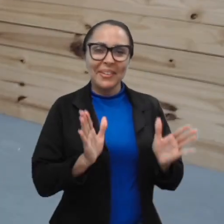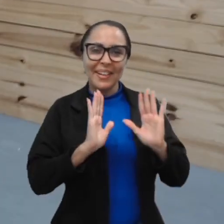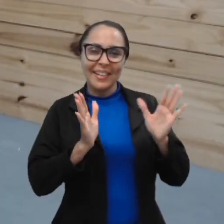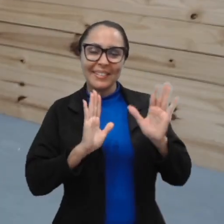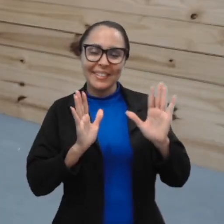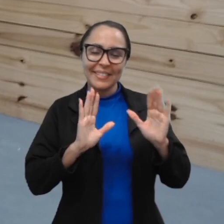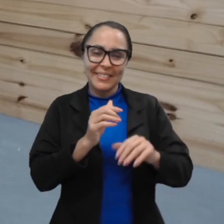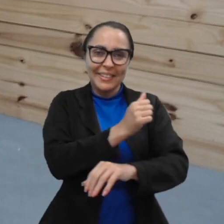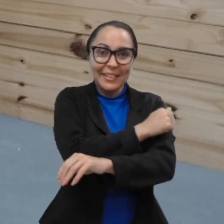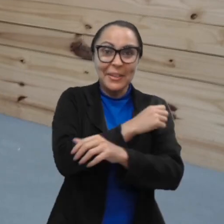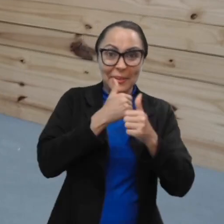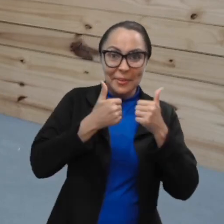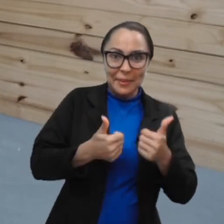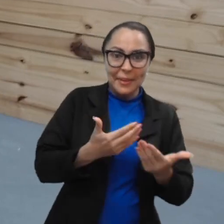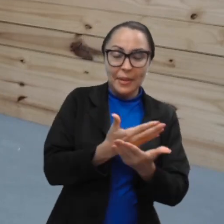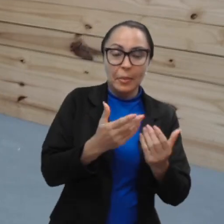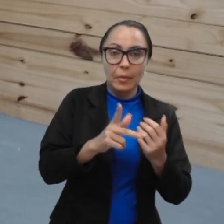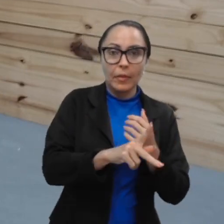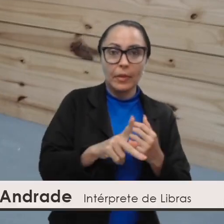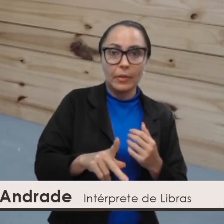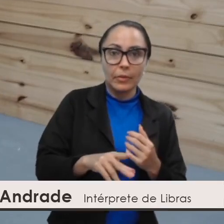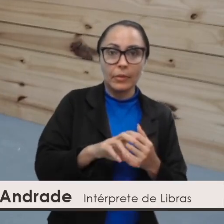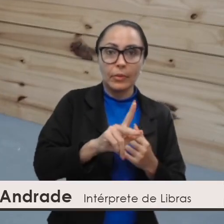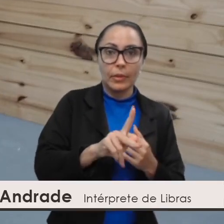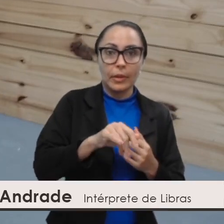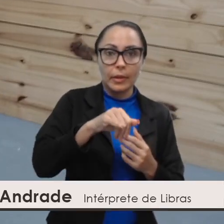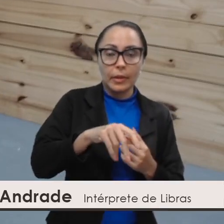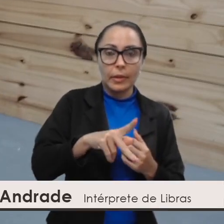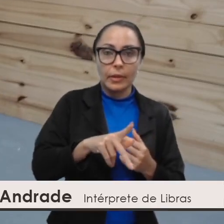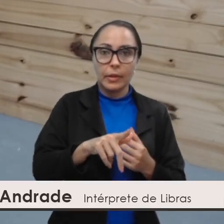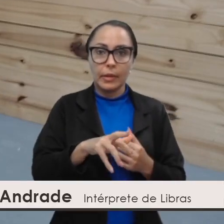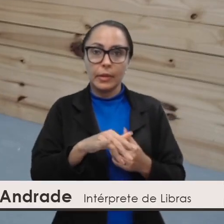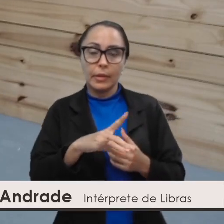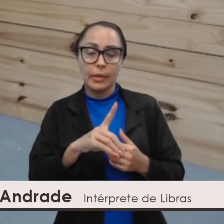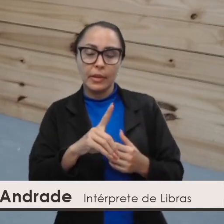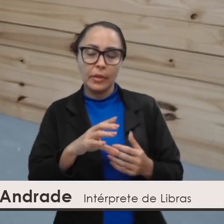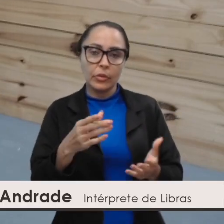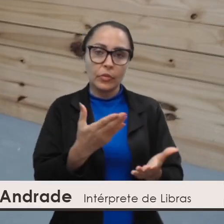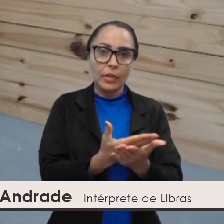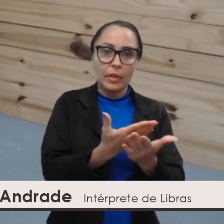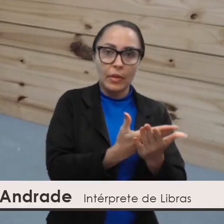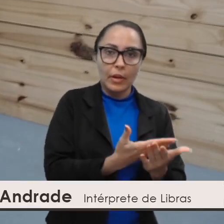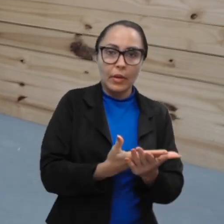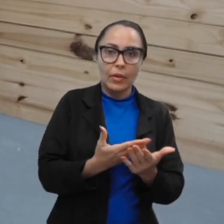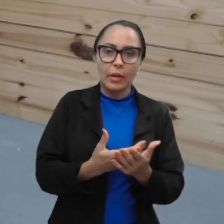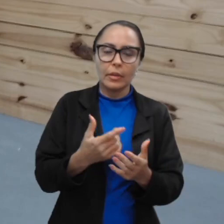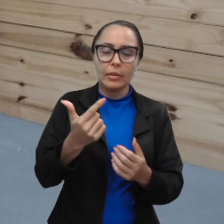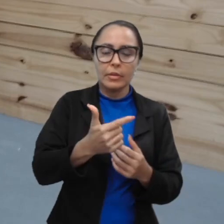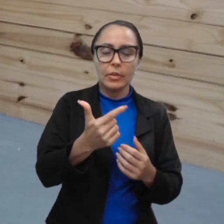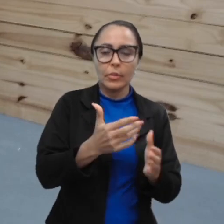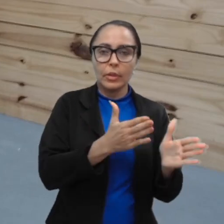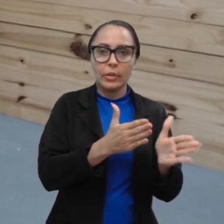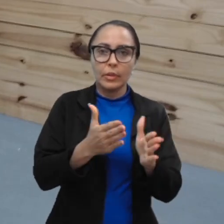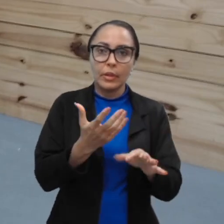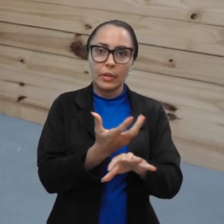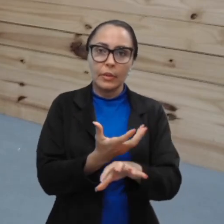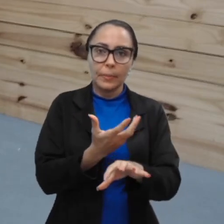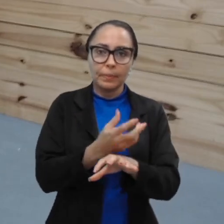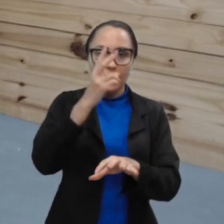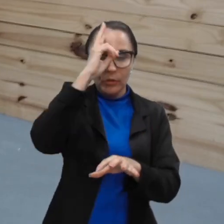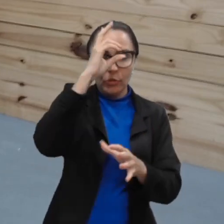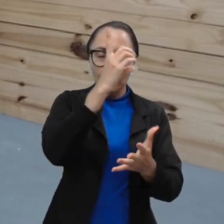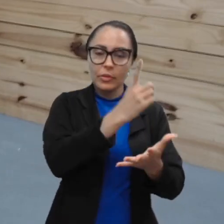Olá, estudante, tudo bem? Eu sou a professora Ingrid Borba e hoje a gente vai ter a aula da segunda unidade da disciplina de História do